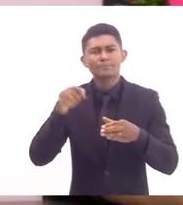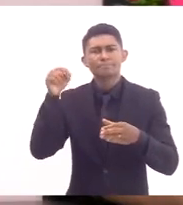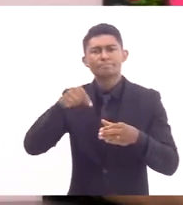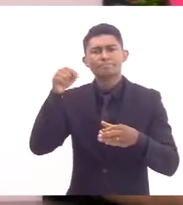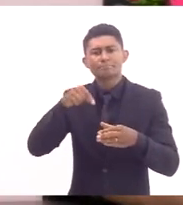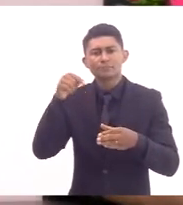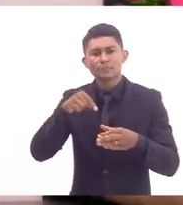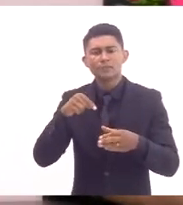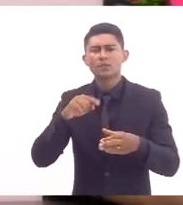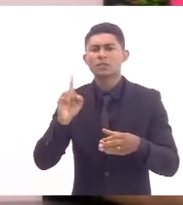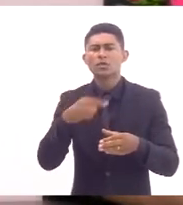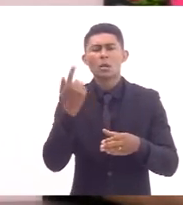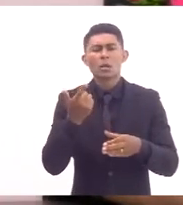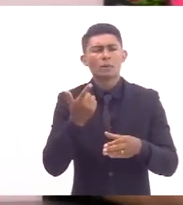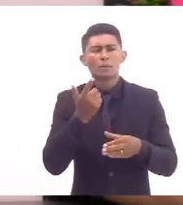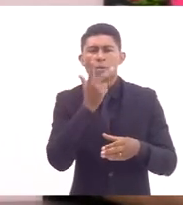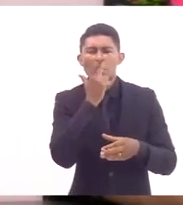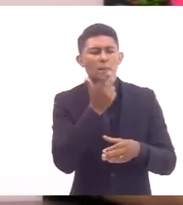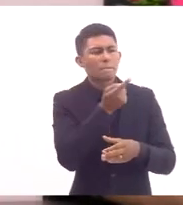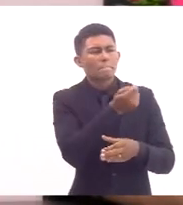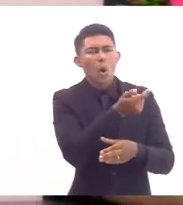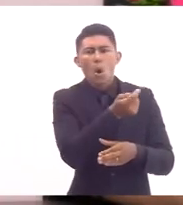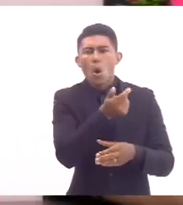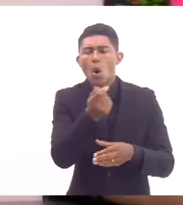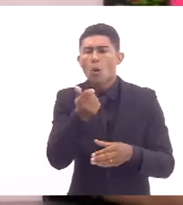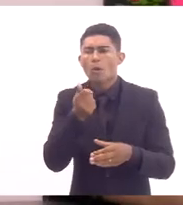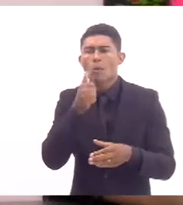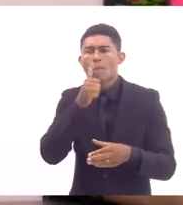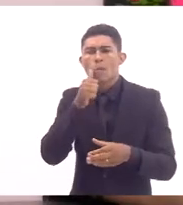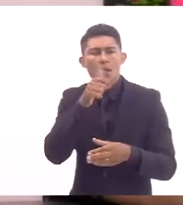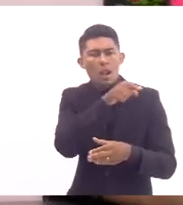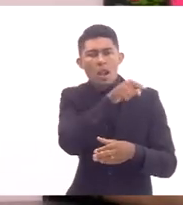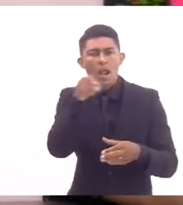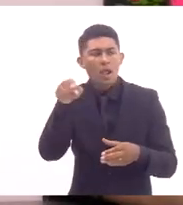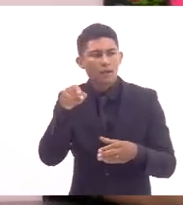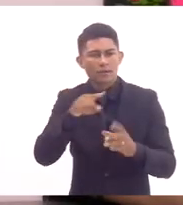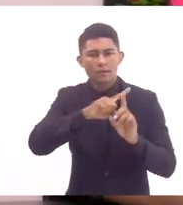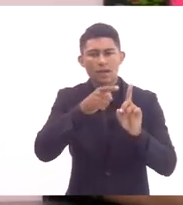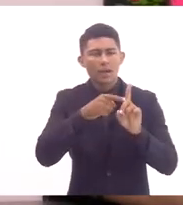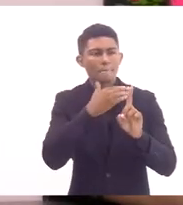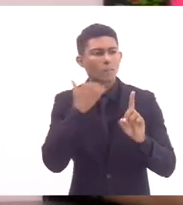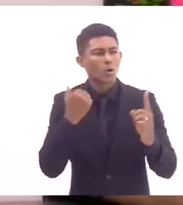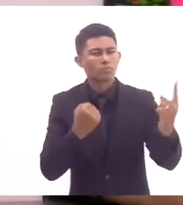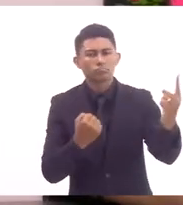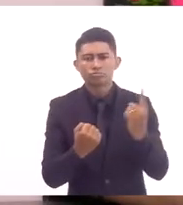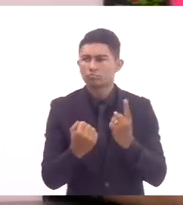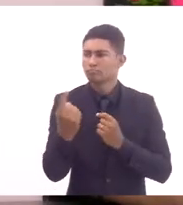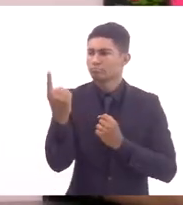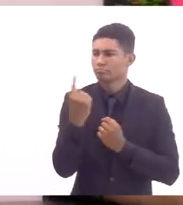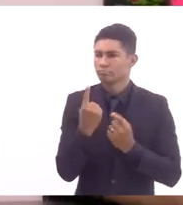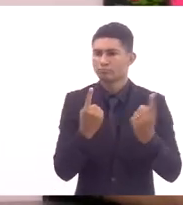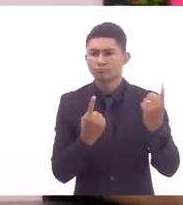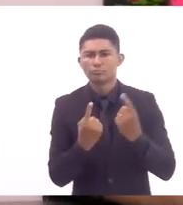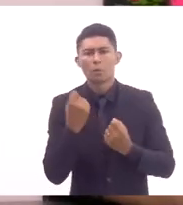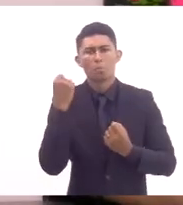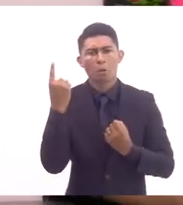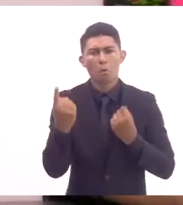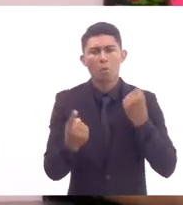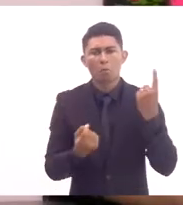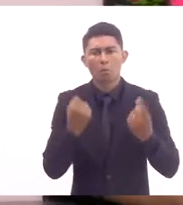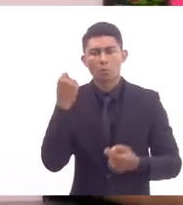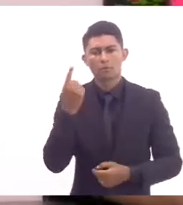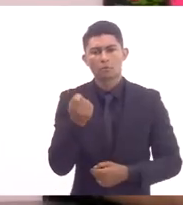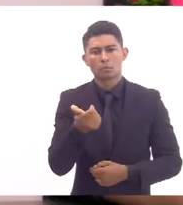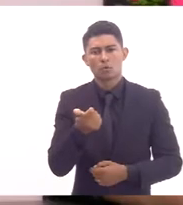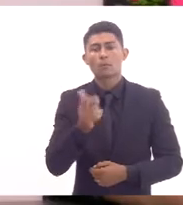casos os atendimentos individuais que a gente faz de casos de mortalidade materna né a gente também a gente faz